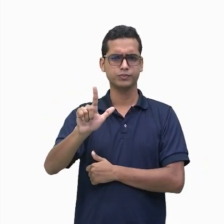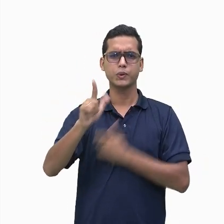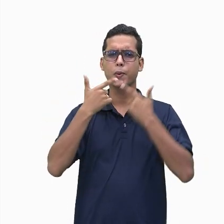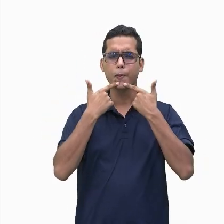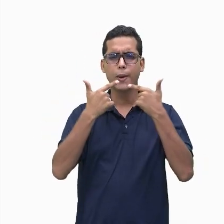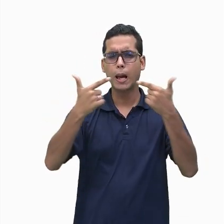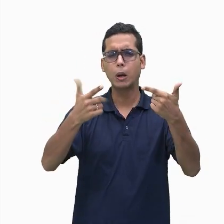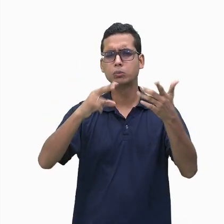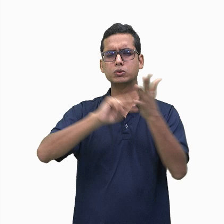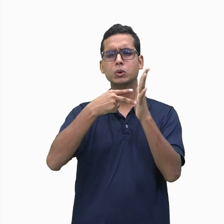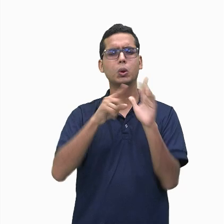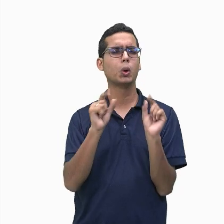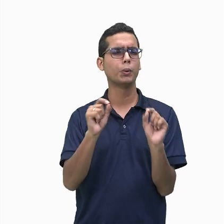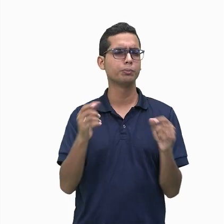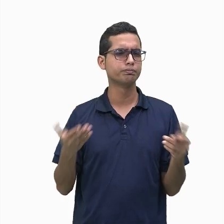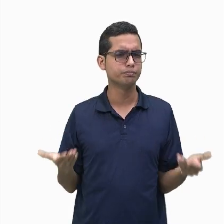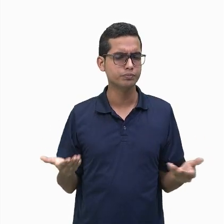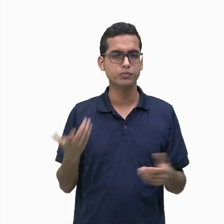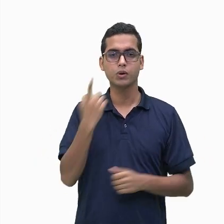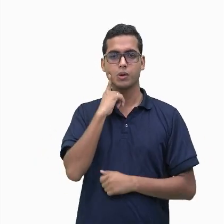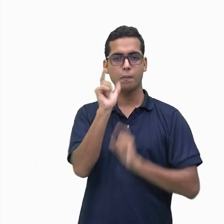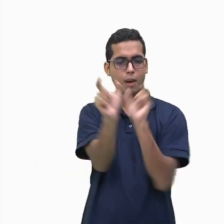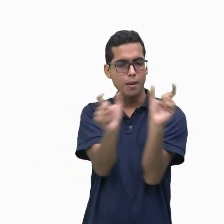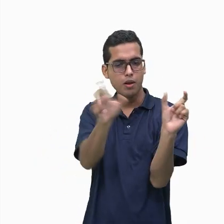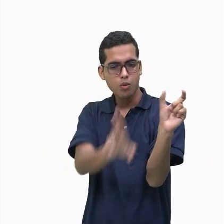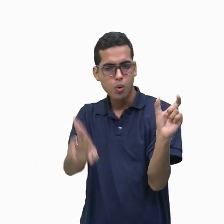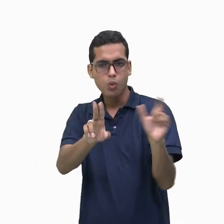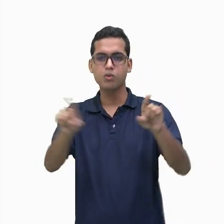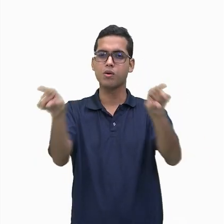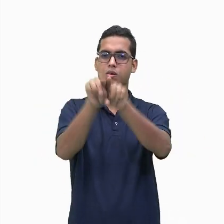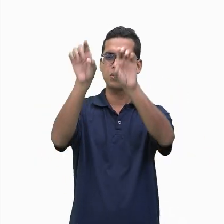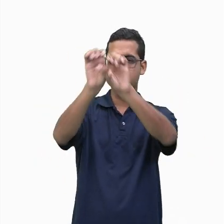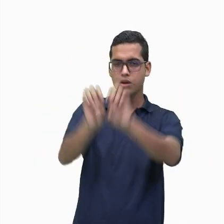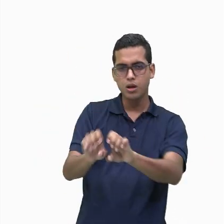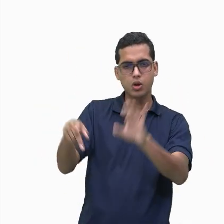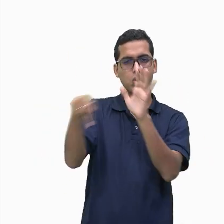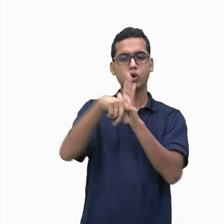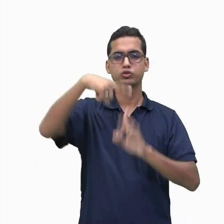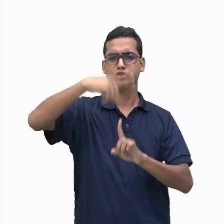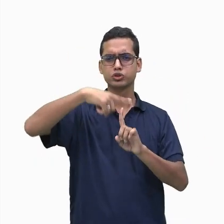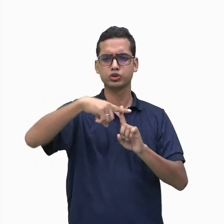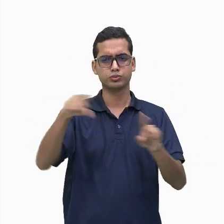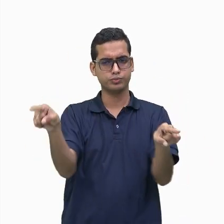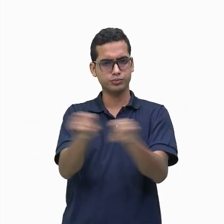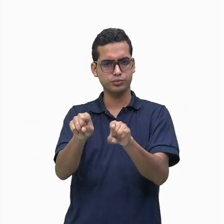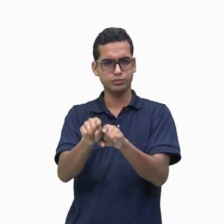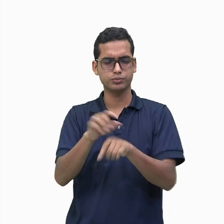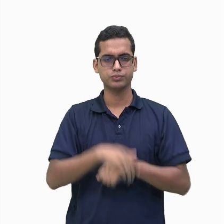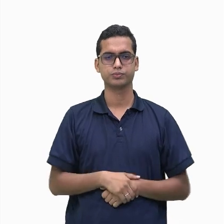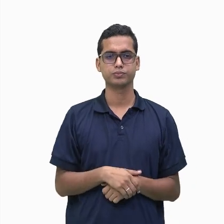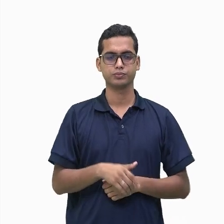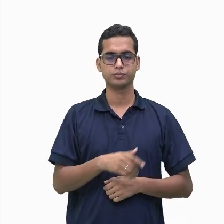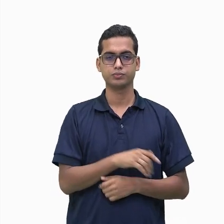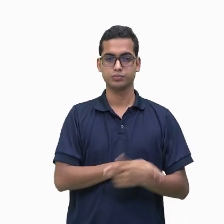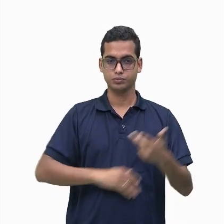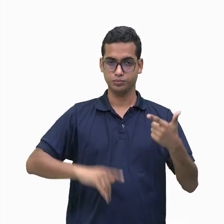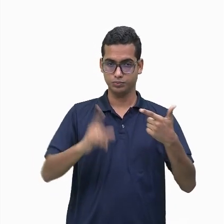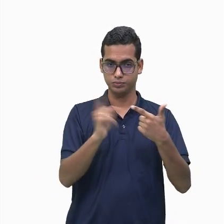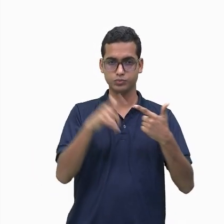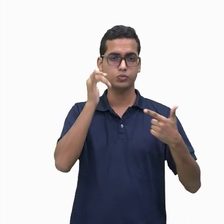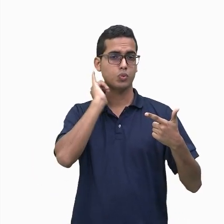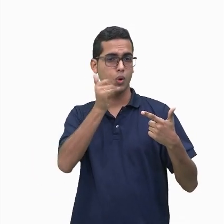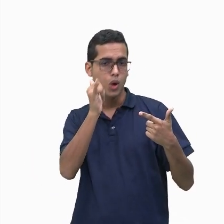linguagem? Uso das palavras, estilo e estrutura. O que é uma narrativa? Enredo, personagens